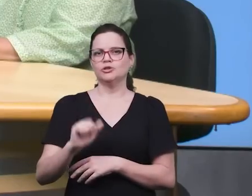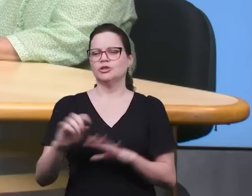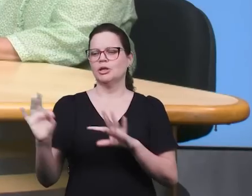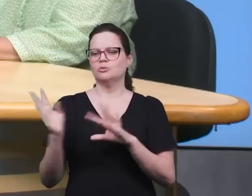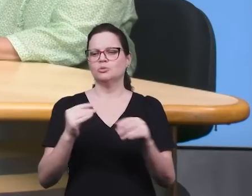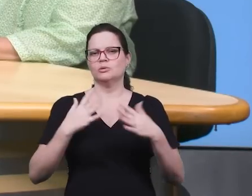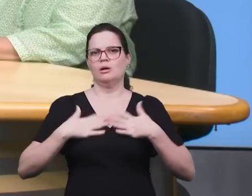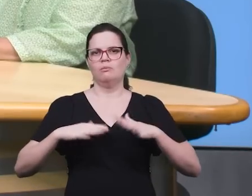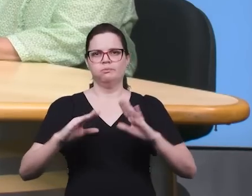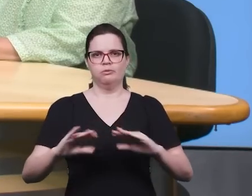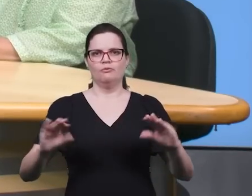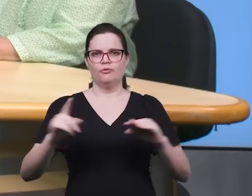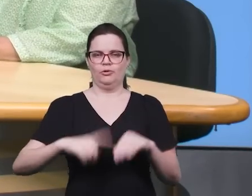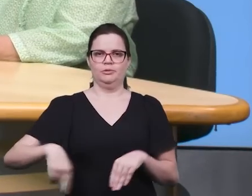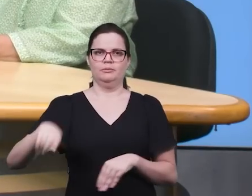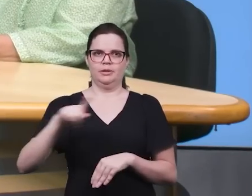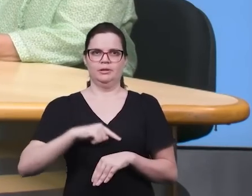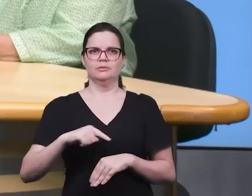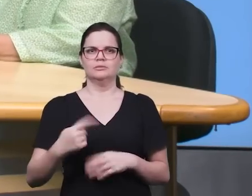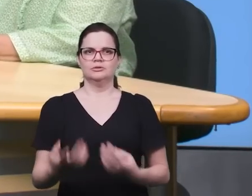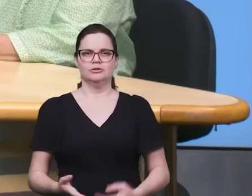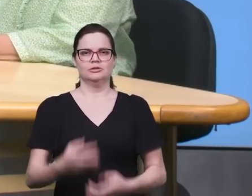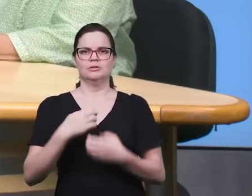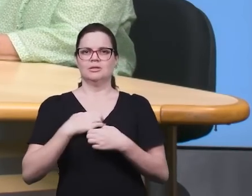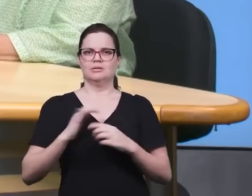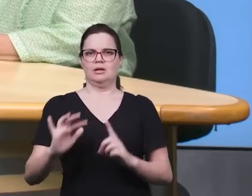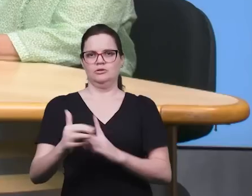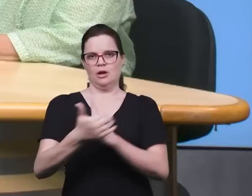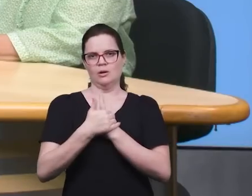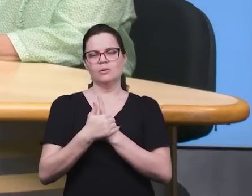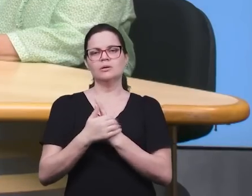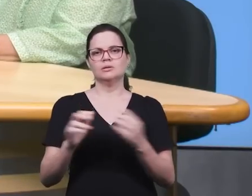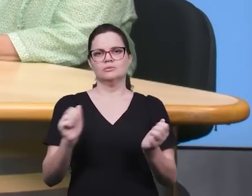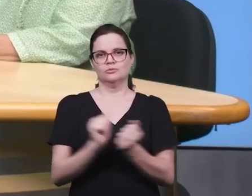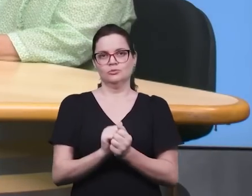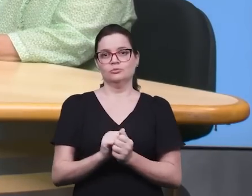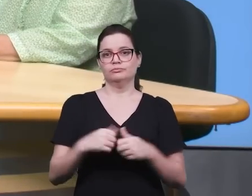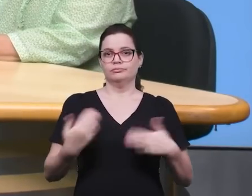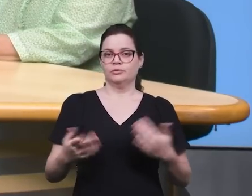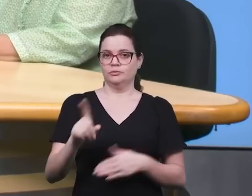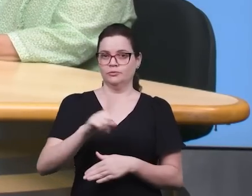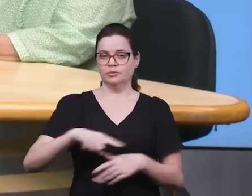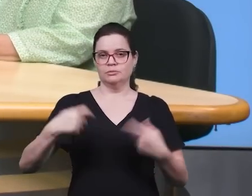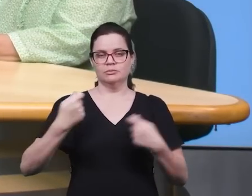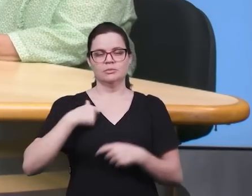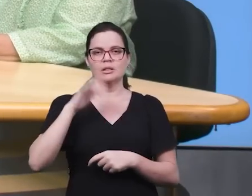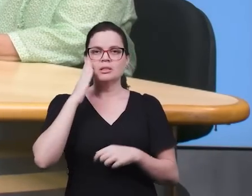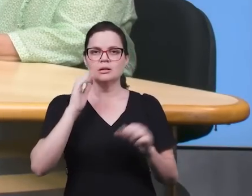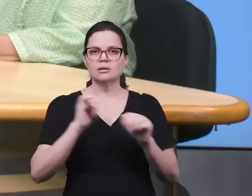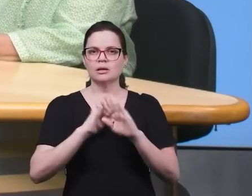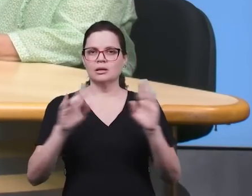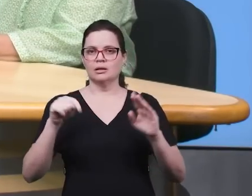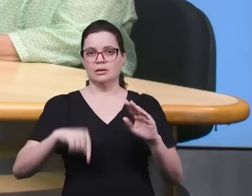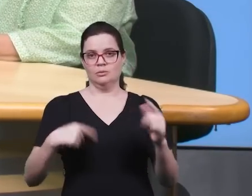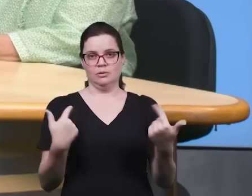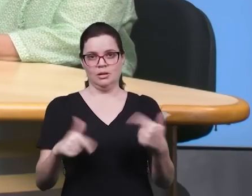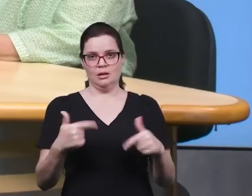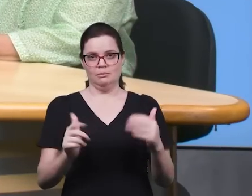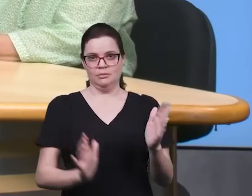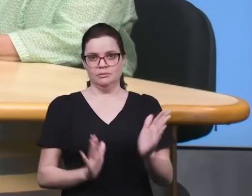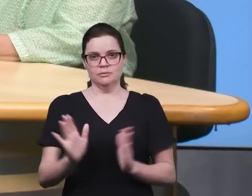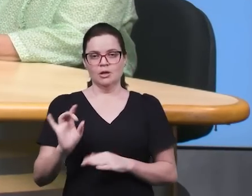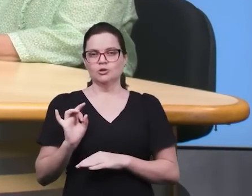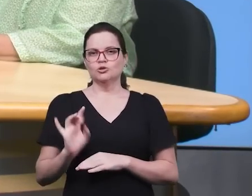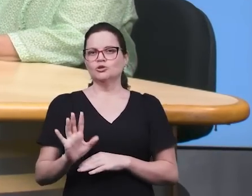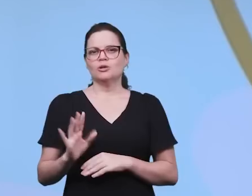um conforto. Então a gente se sente acolhido de verdade. Então, para os irmãos entenderem que esse trabalho não é um trabalho